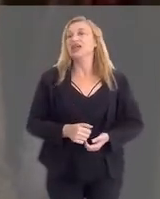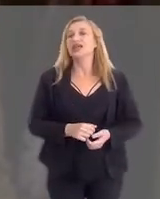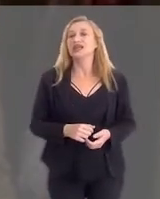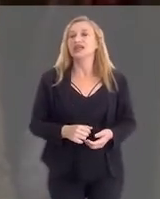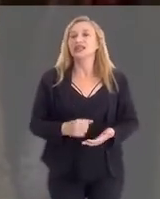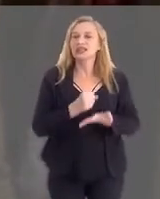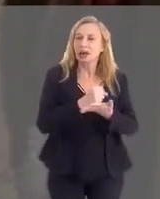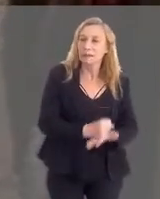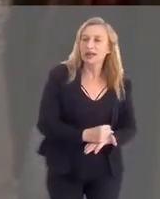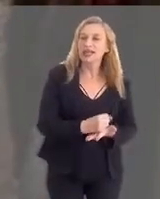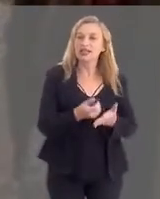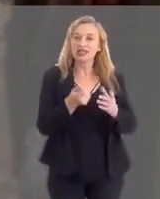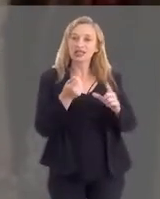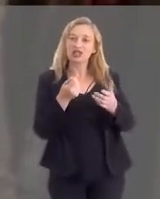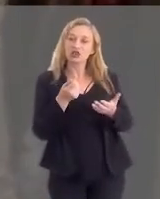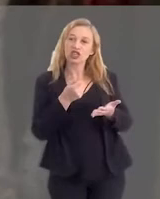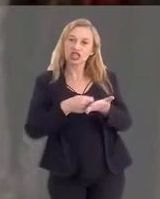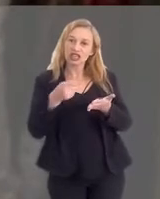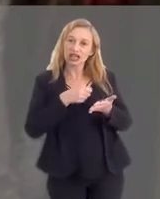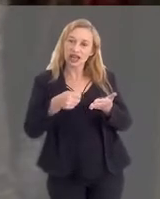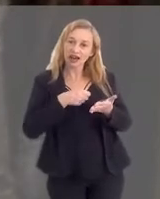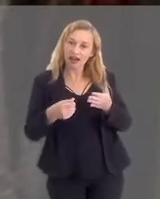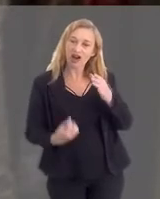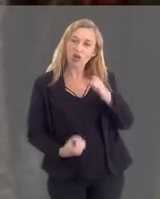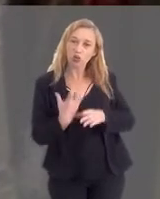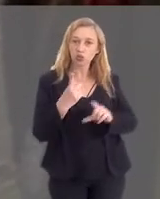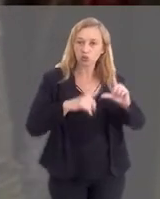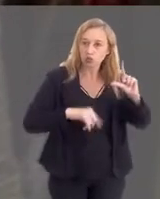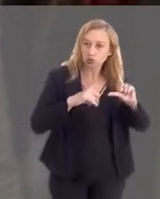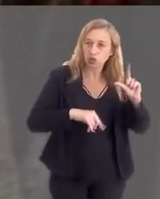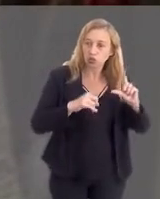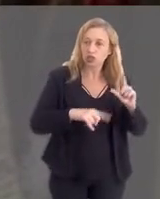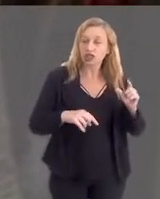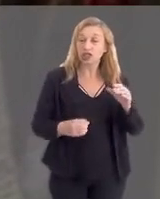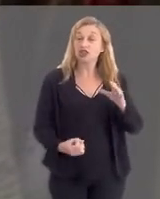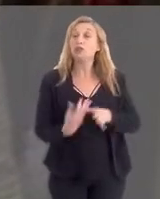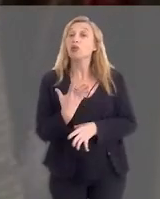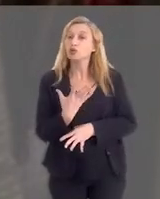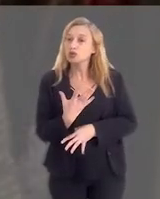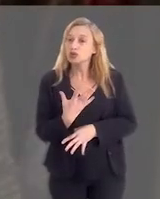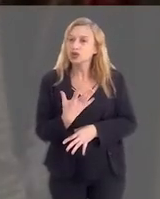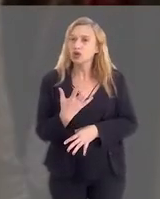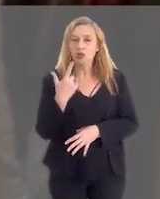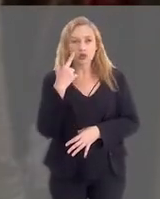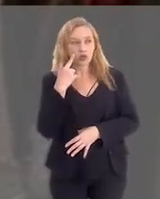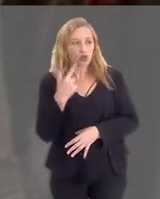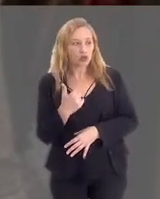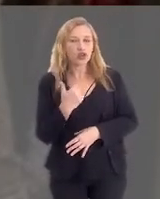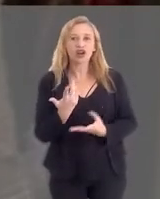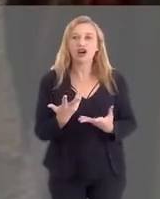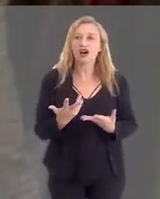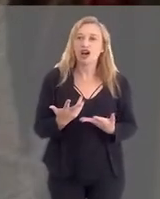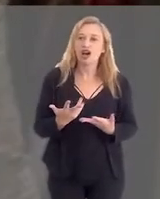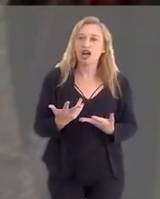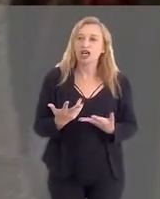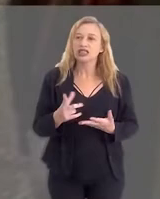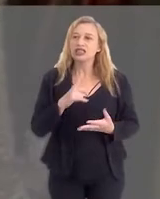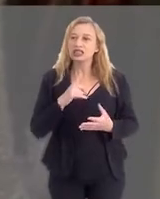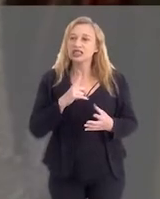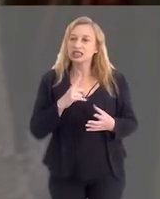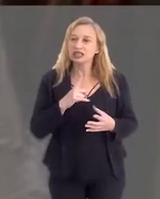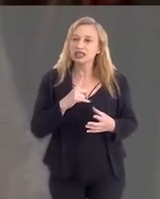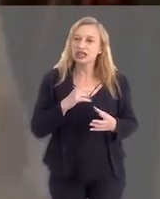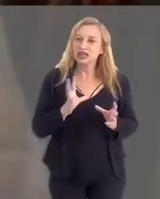hardcore. Acho que eu coloquei mais peso nessa coisa de escrever letra e de produzir, né? Quando eu me vi a